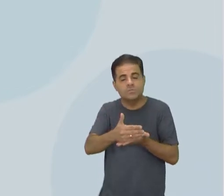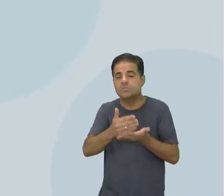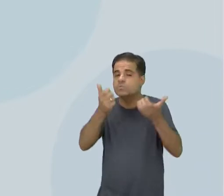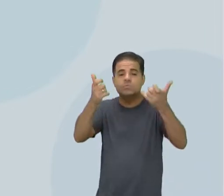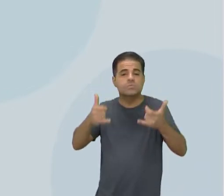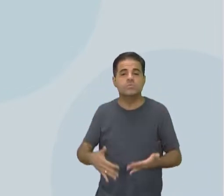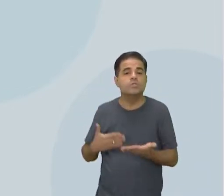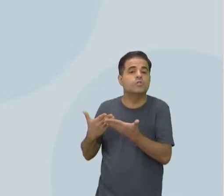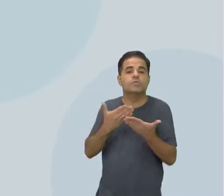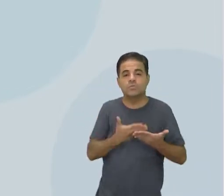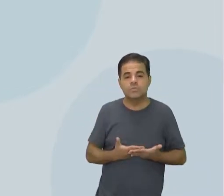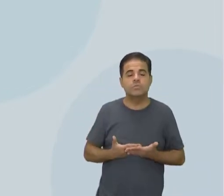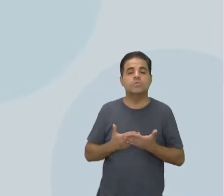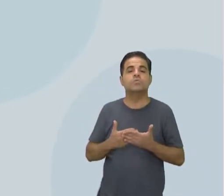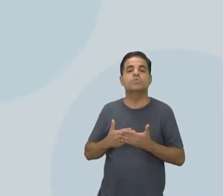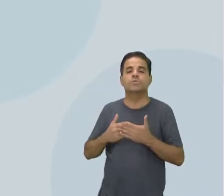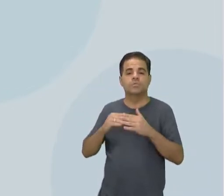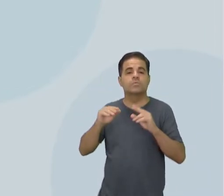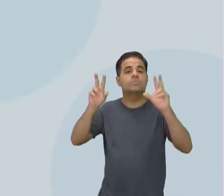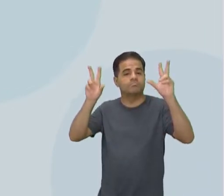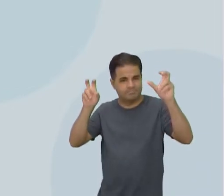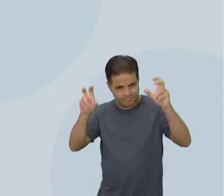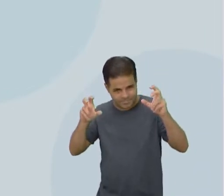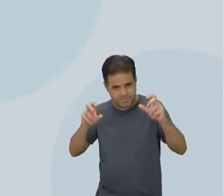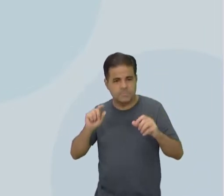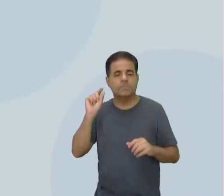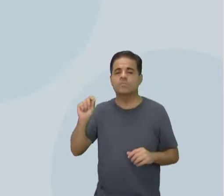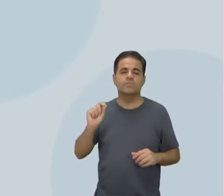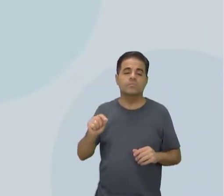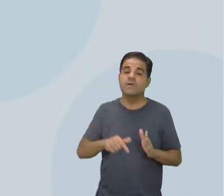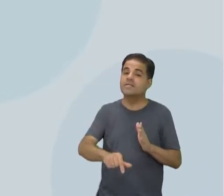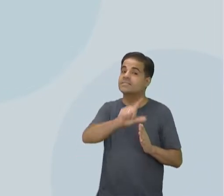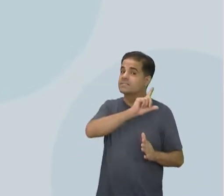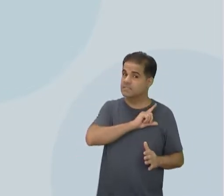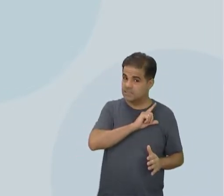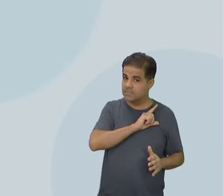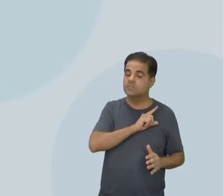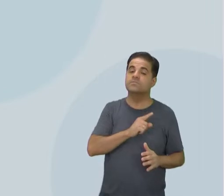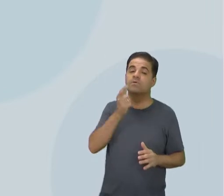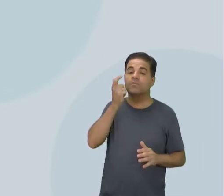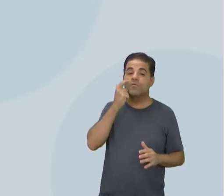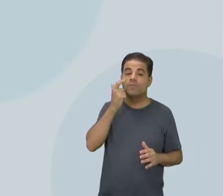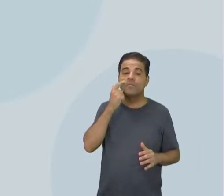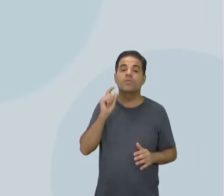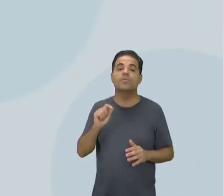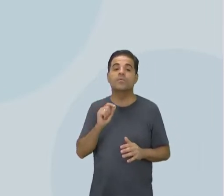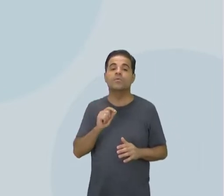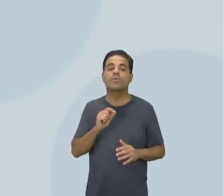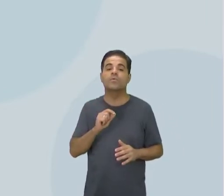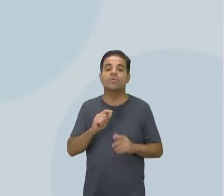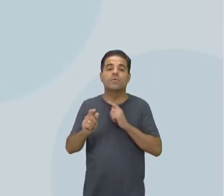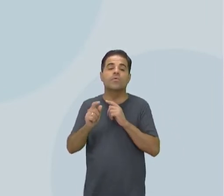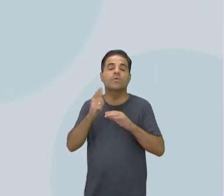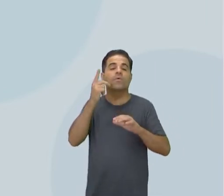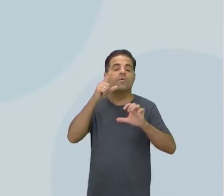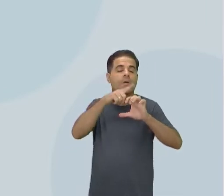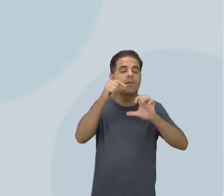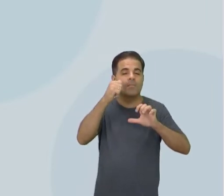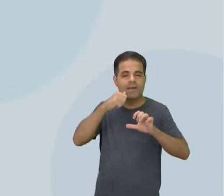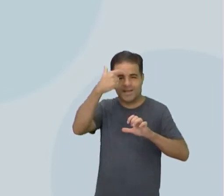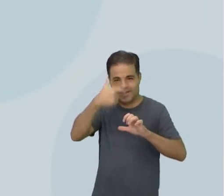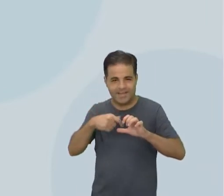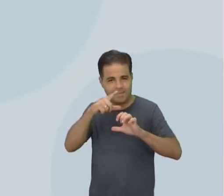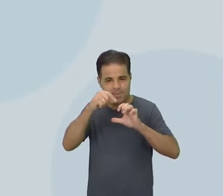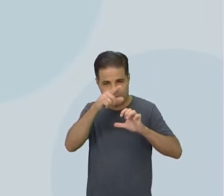sobre o estudo de caso propriamente dito. Tá? Mas antes, a gente vai ver aí uma empreendedora falando